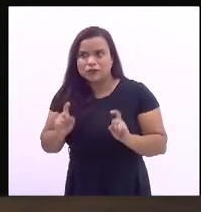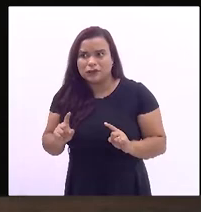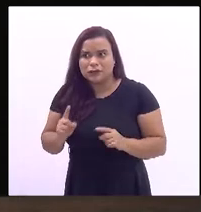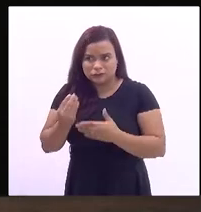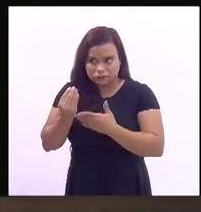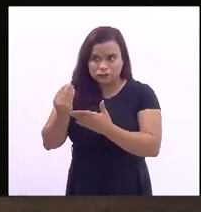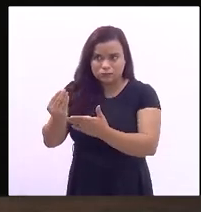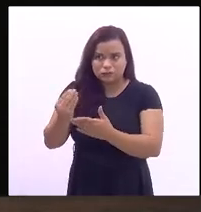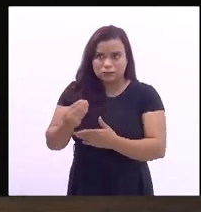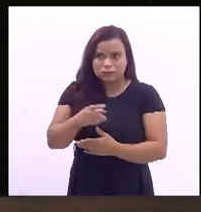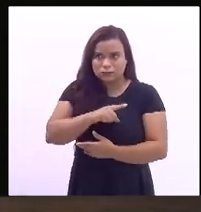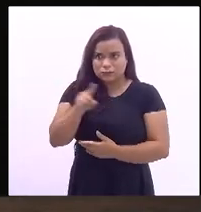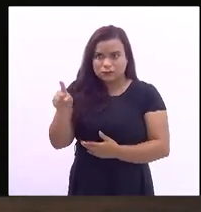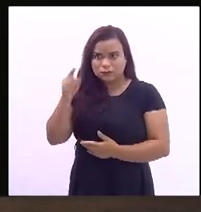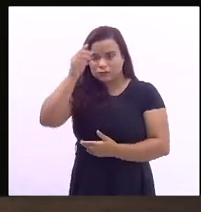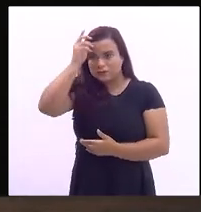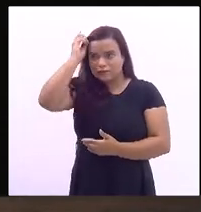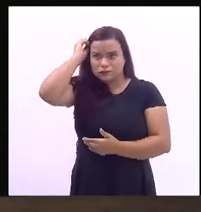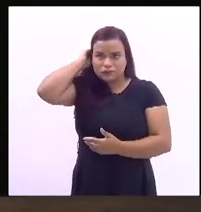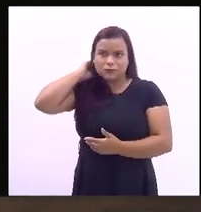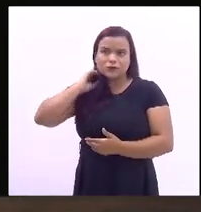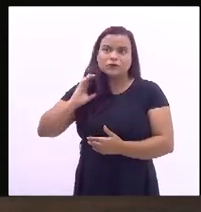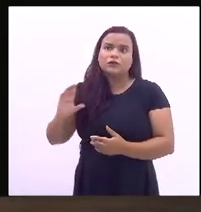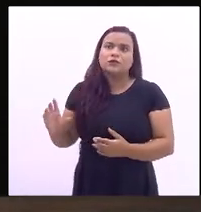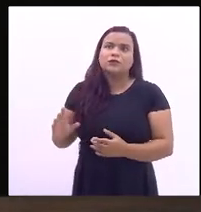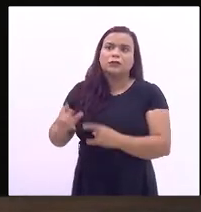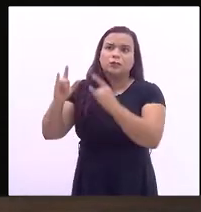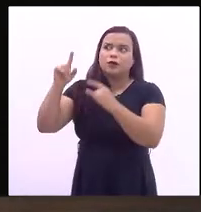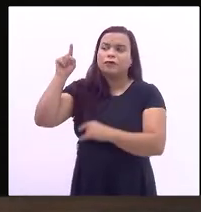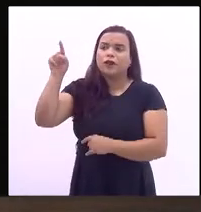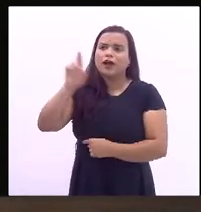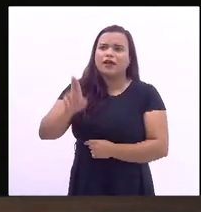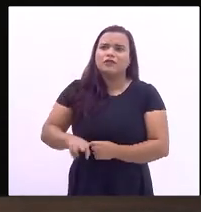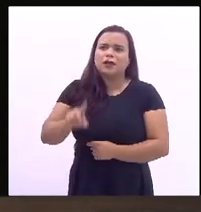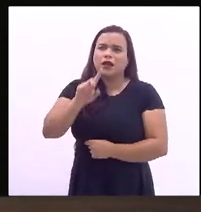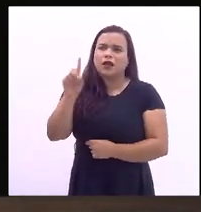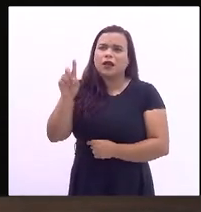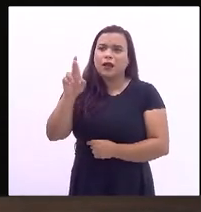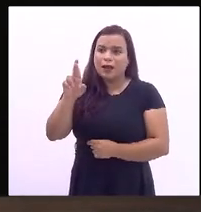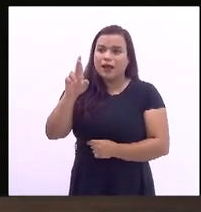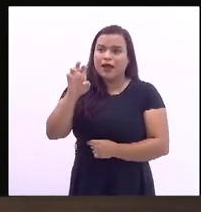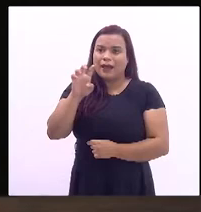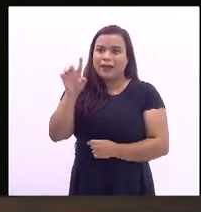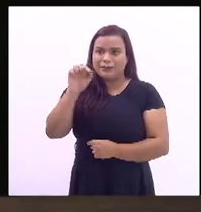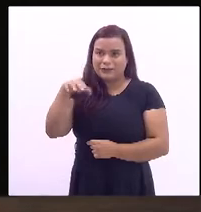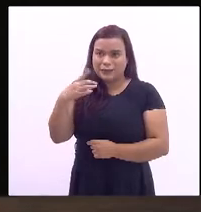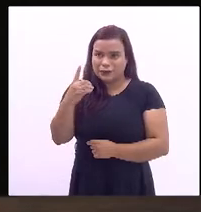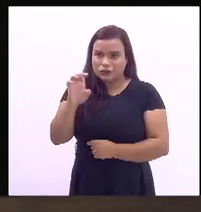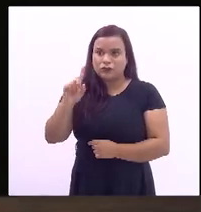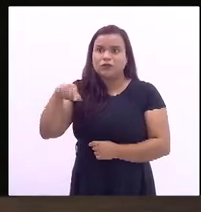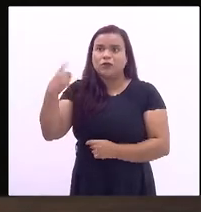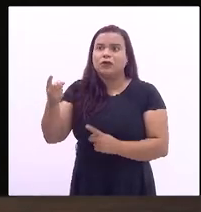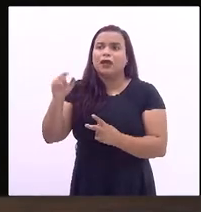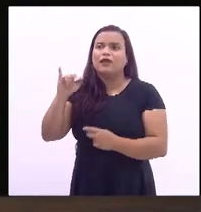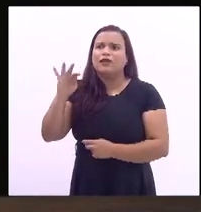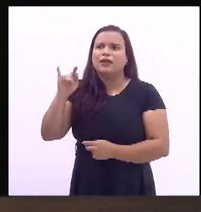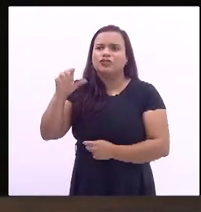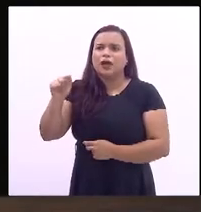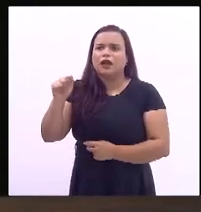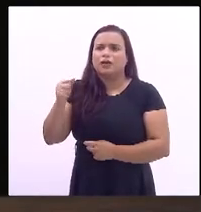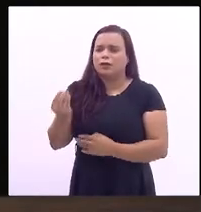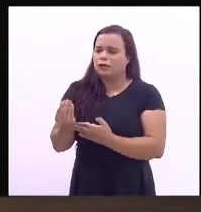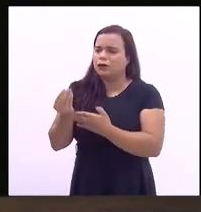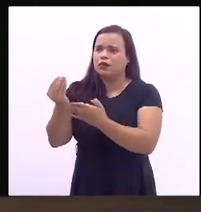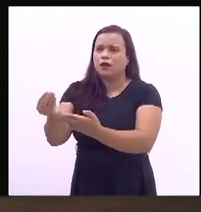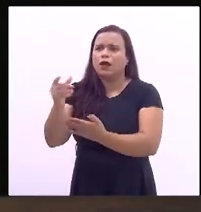cedido para a Nissan e imóvel lá em Resende depois foi cedido para Land Rover e móvel lá em Itatiaia 1080